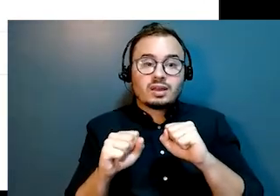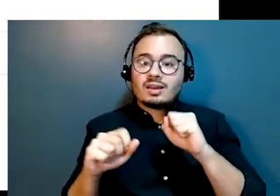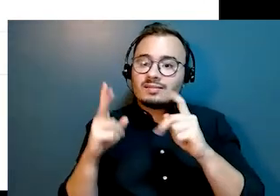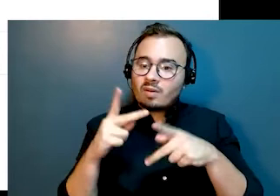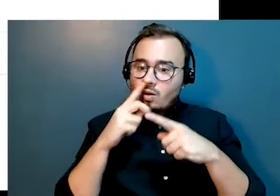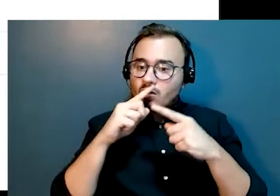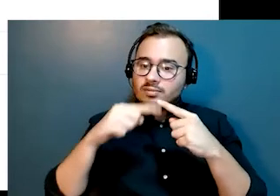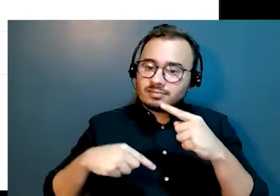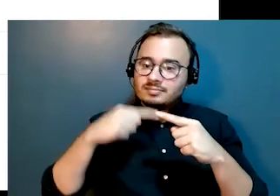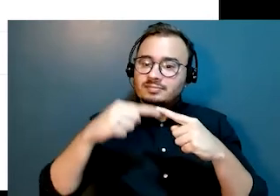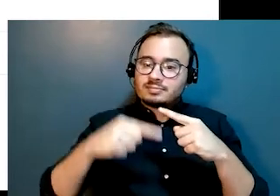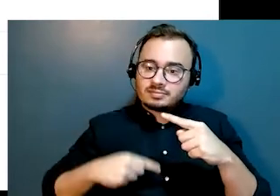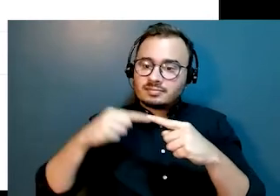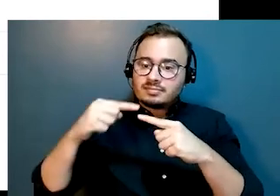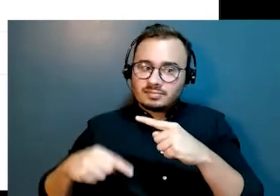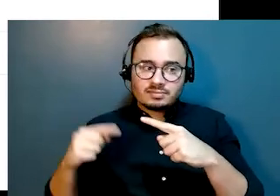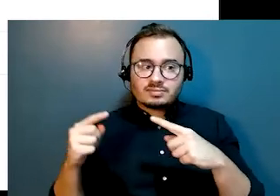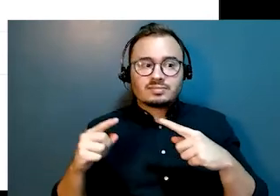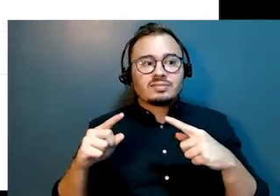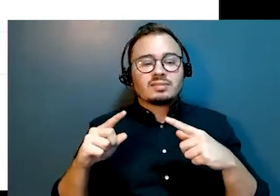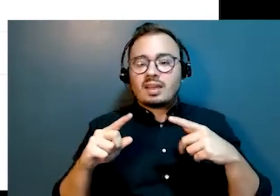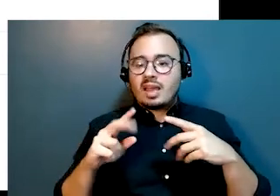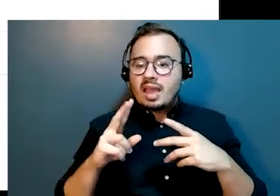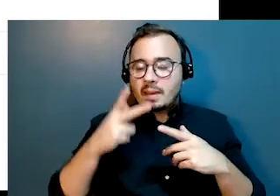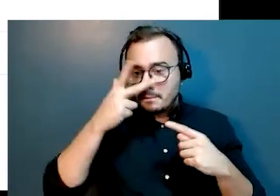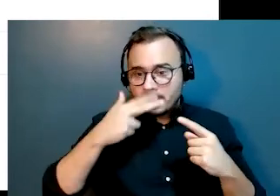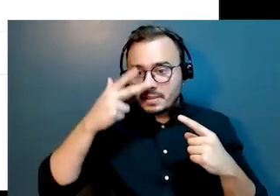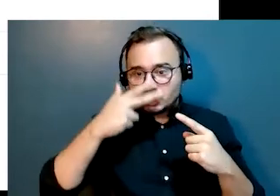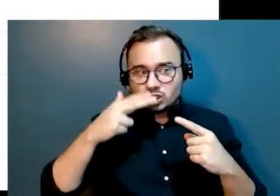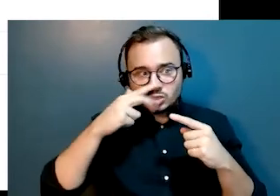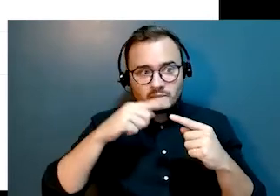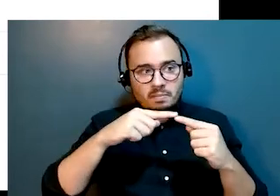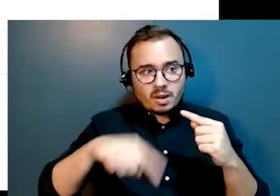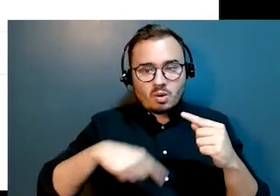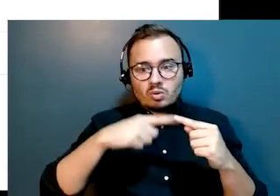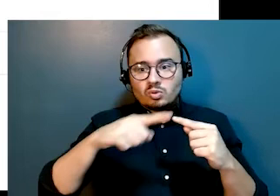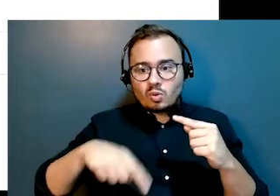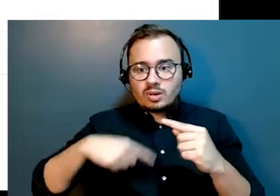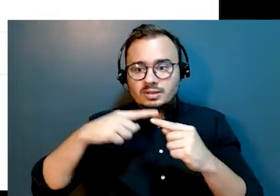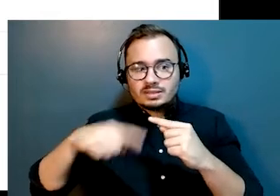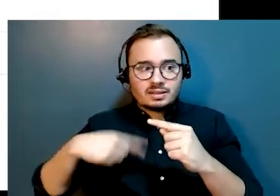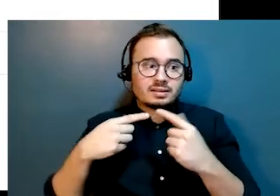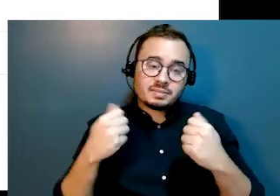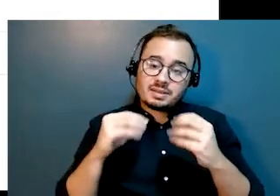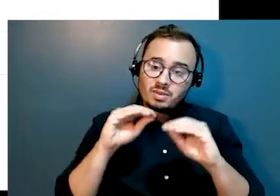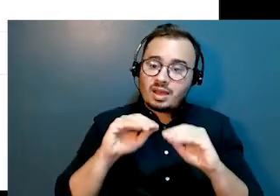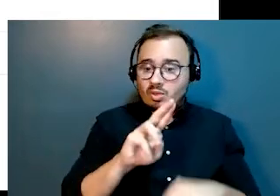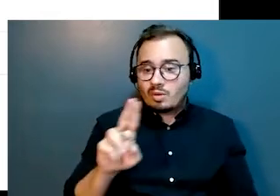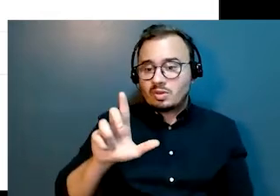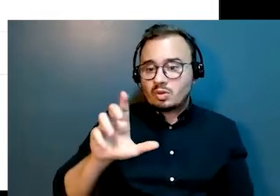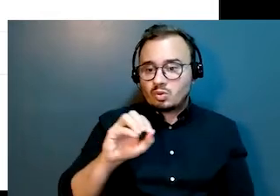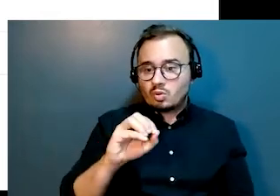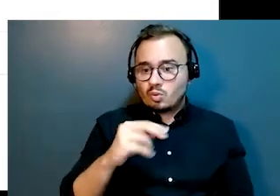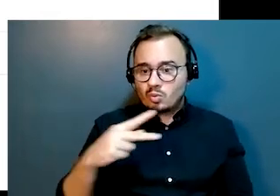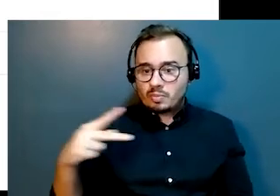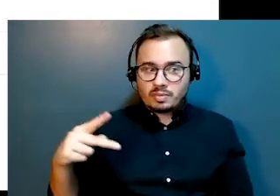que a gente decida que é hora de parar. E, nossa, coincidentemente, para entrar em loop, a gente usa o recurso loop.